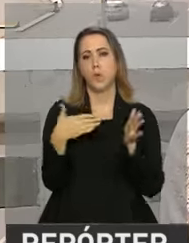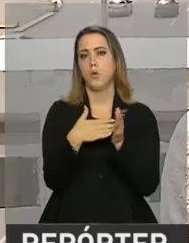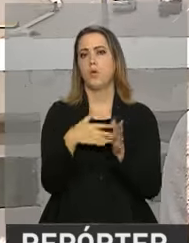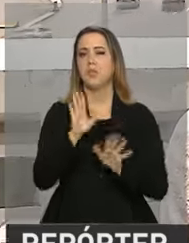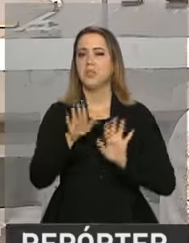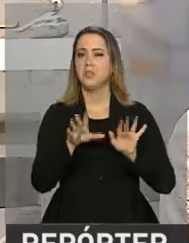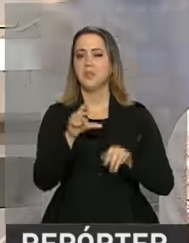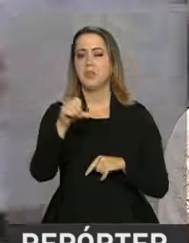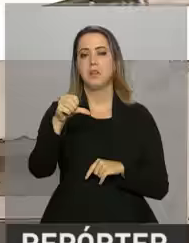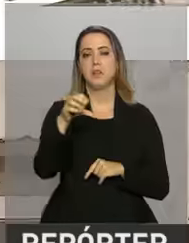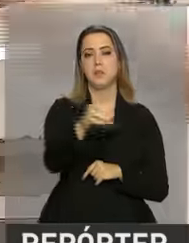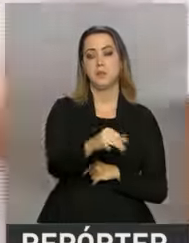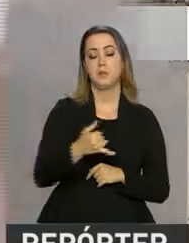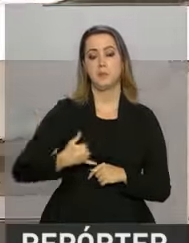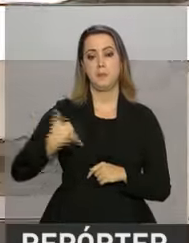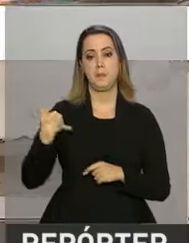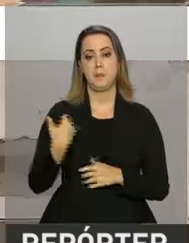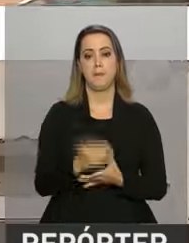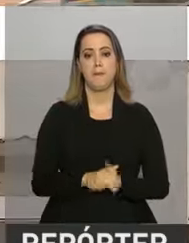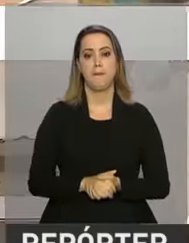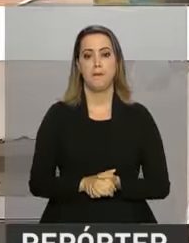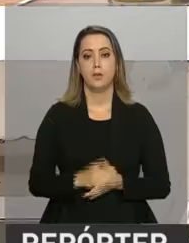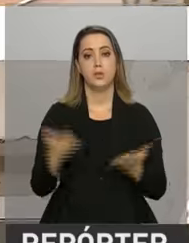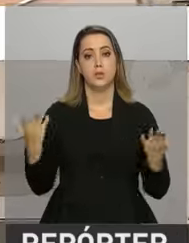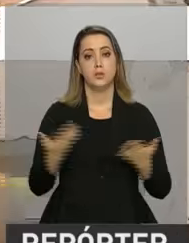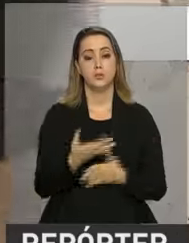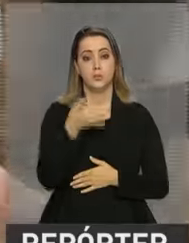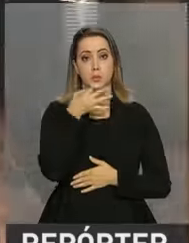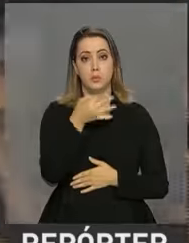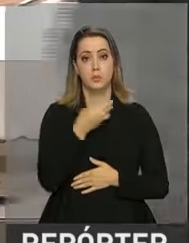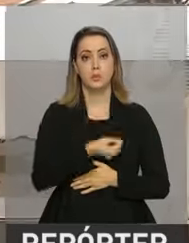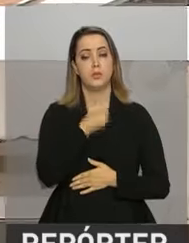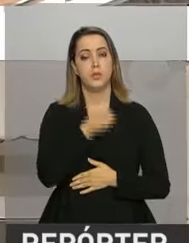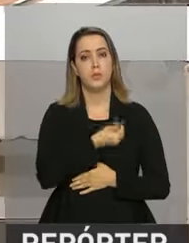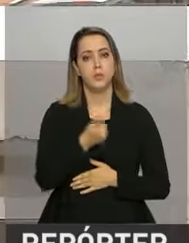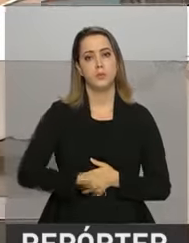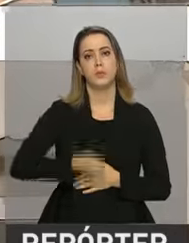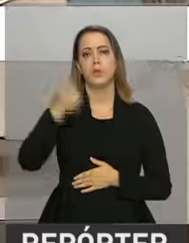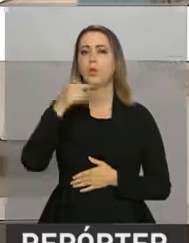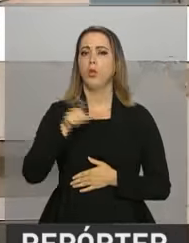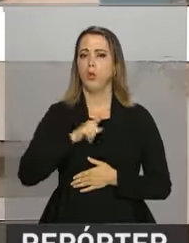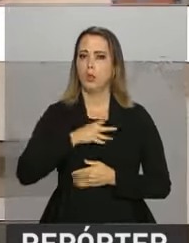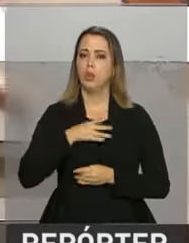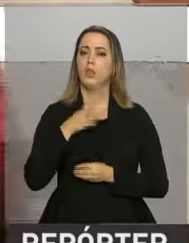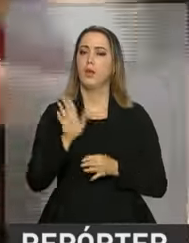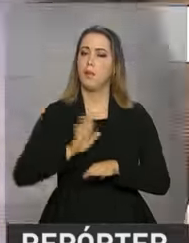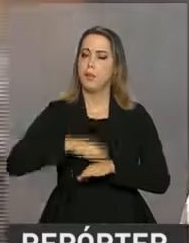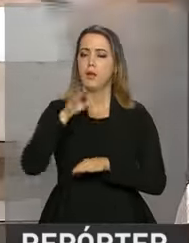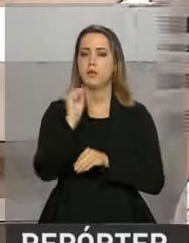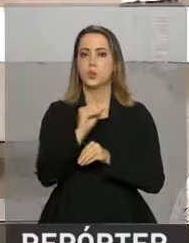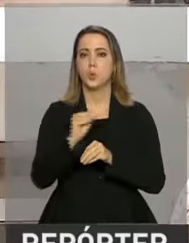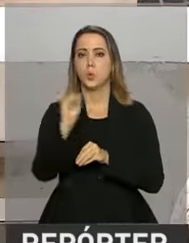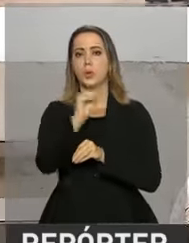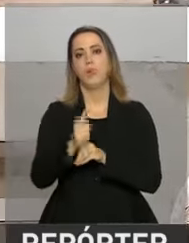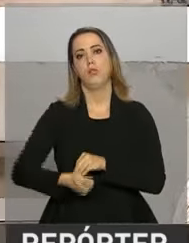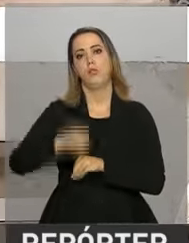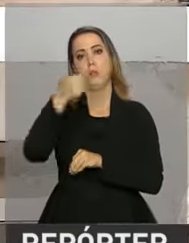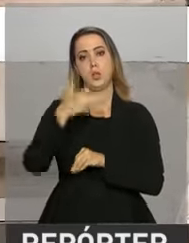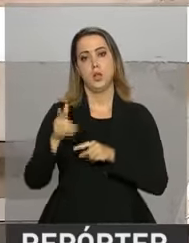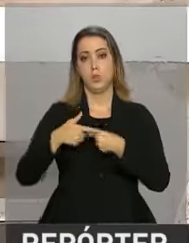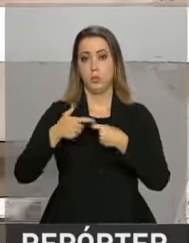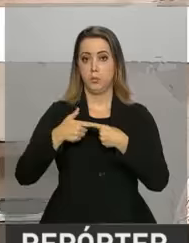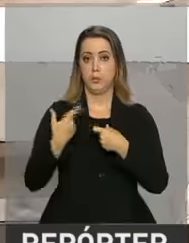aos 90 anos. Eu acho que está vivendo mais. O que mudou muito é assistência médica, alimentação